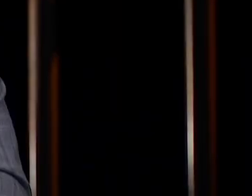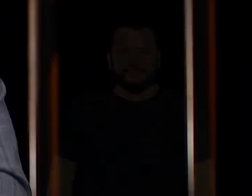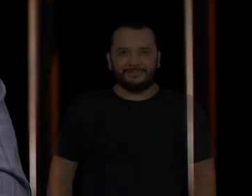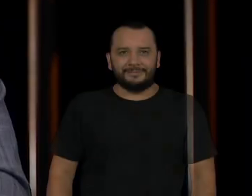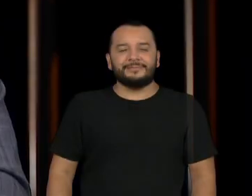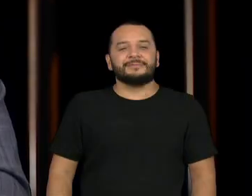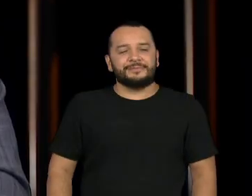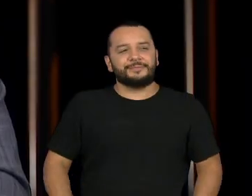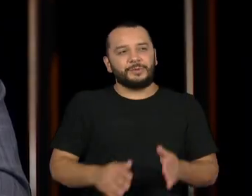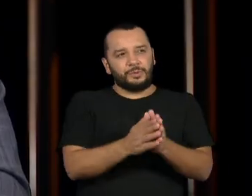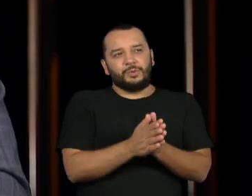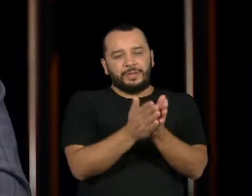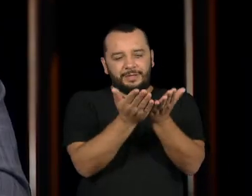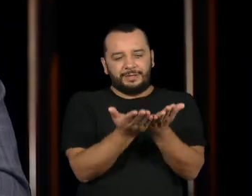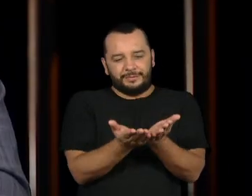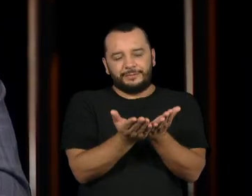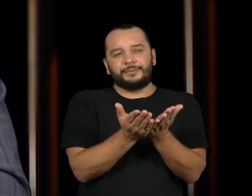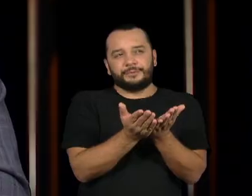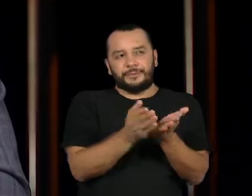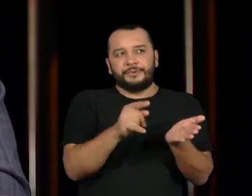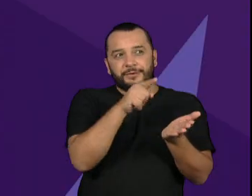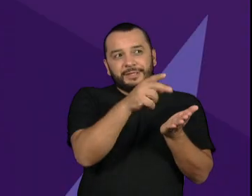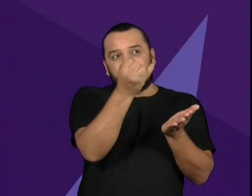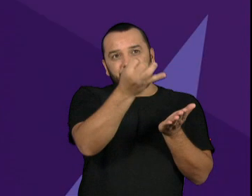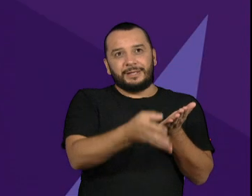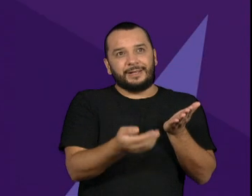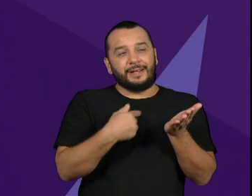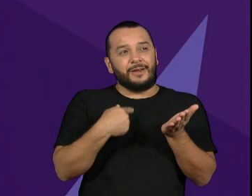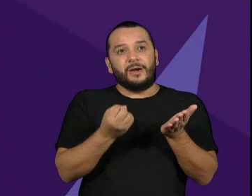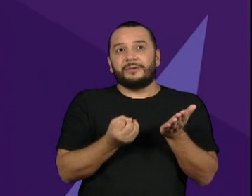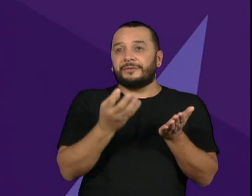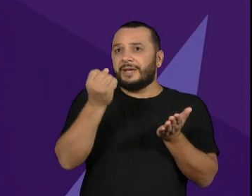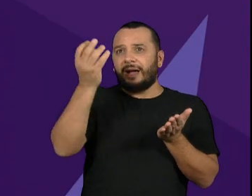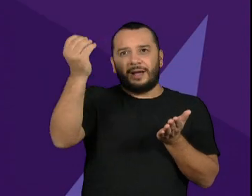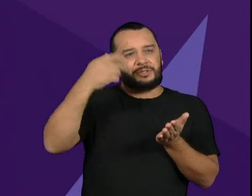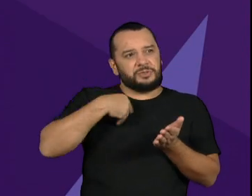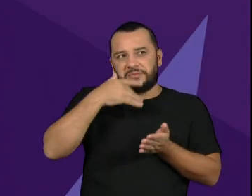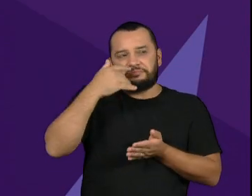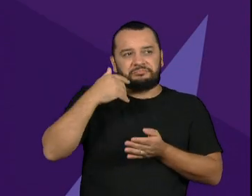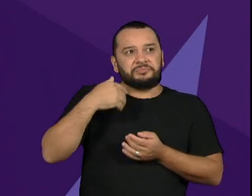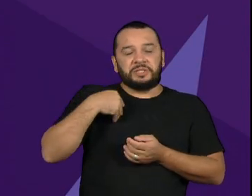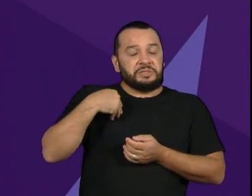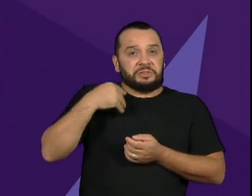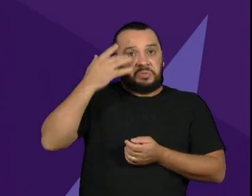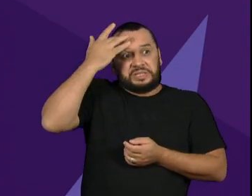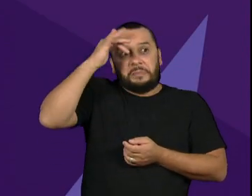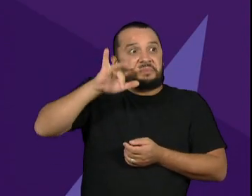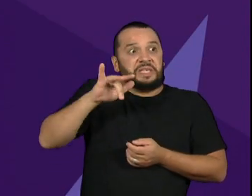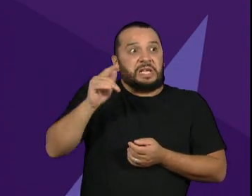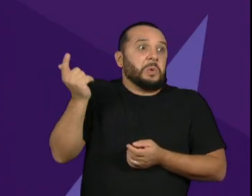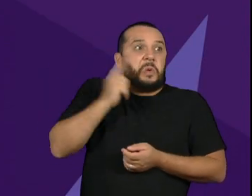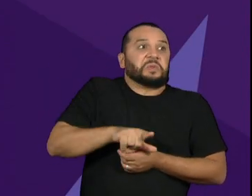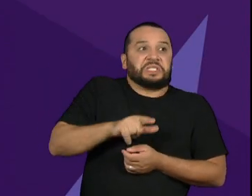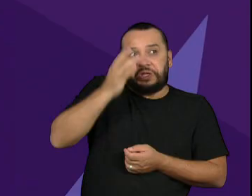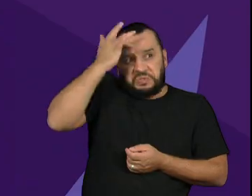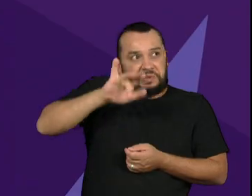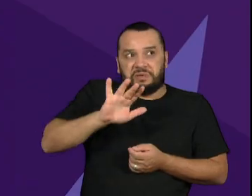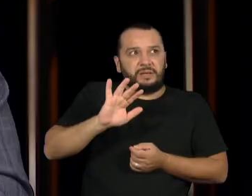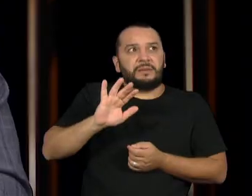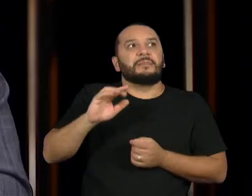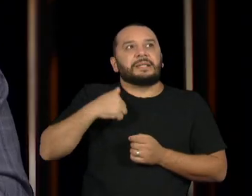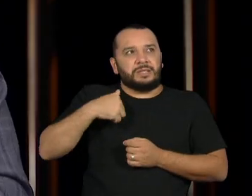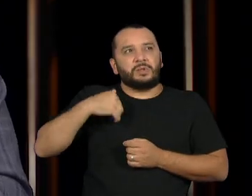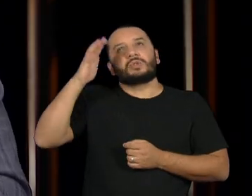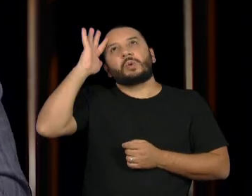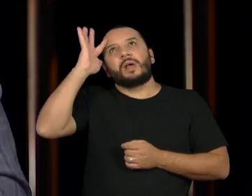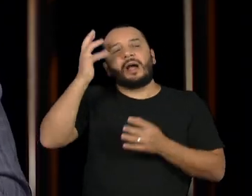No livro, né, você fala: é uma viagem que eu não esperava fazer, embora tivesse sonhado com ela desde sempre.